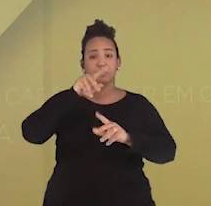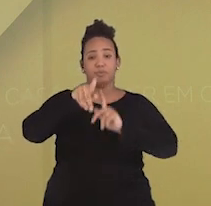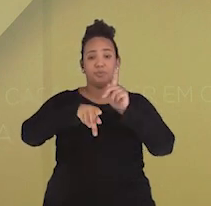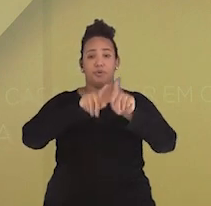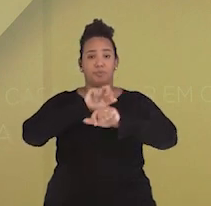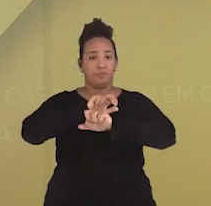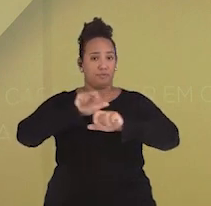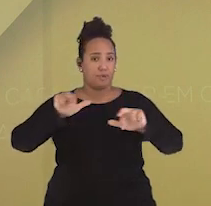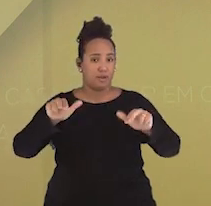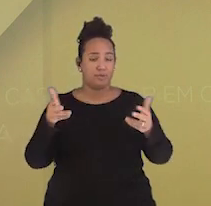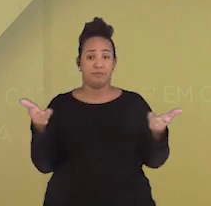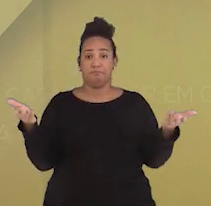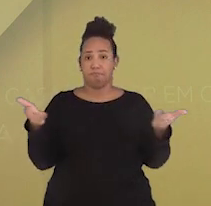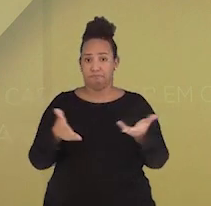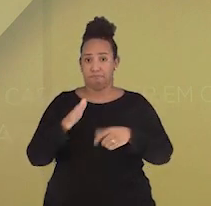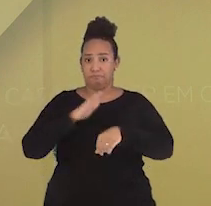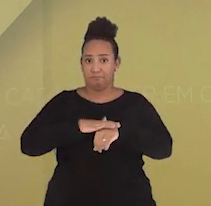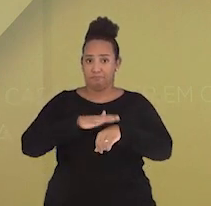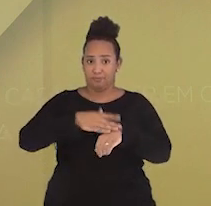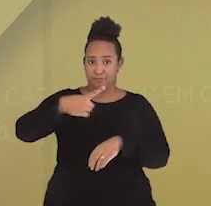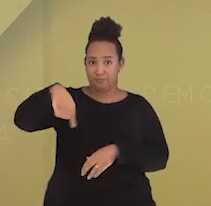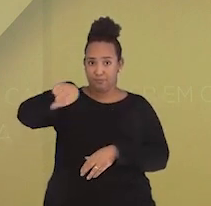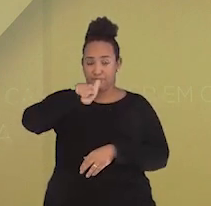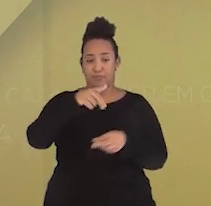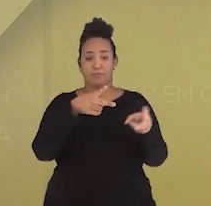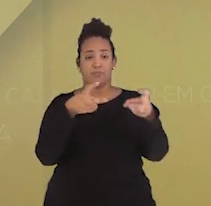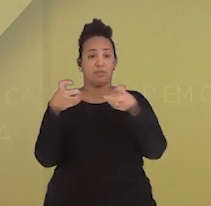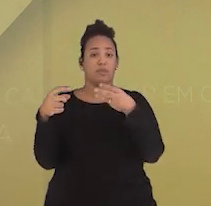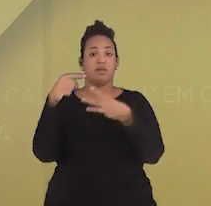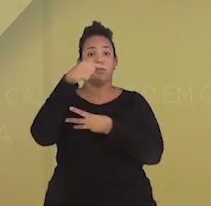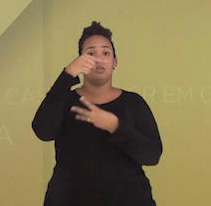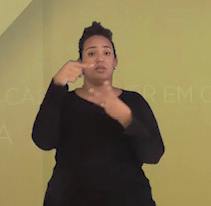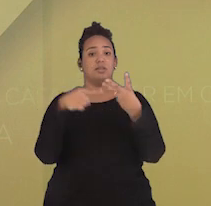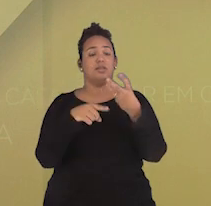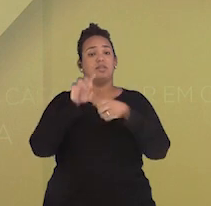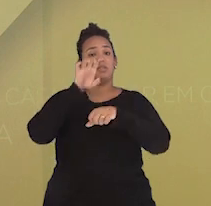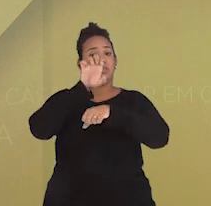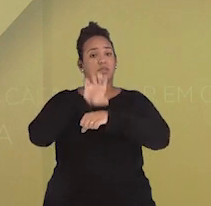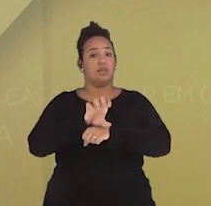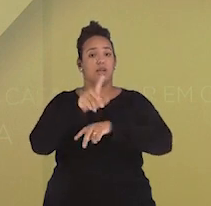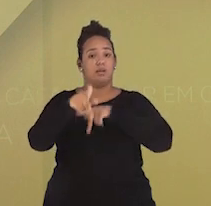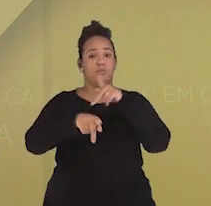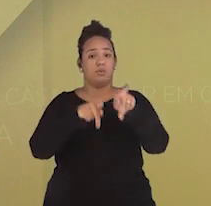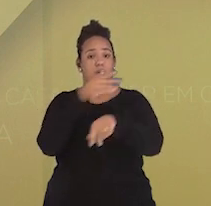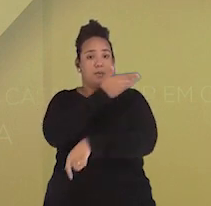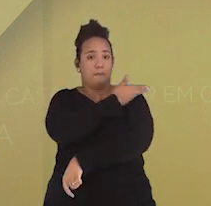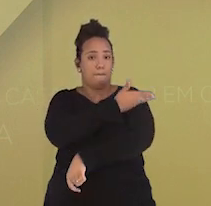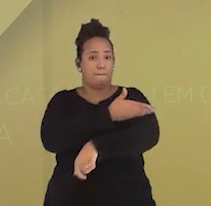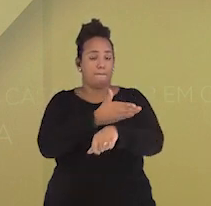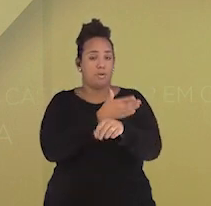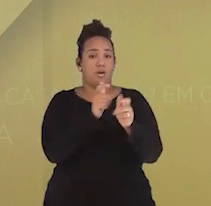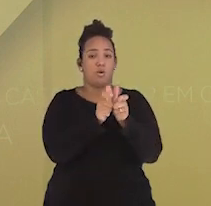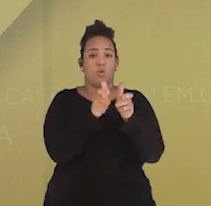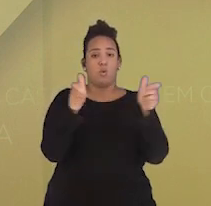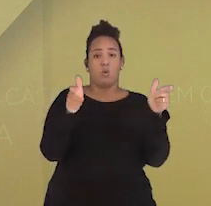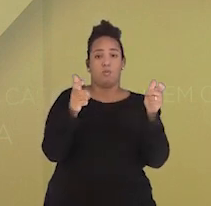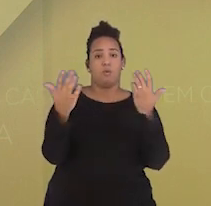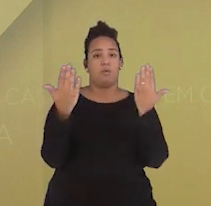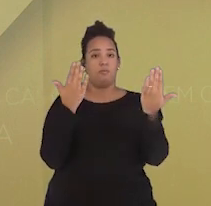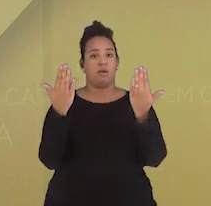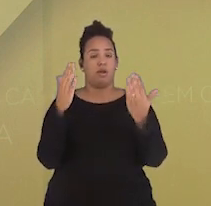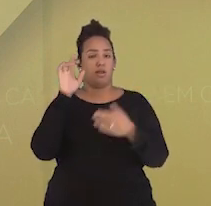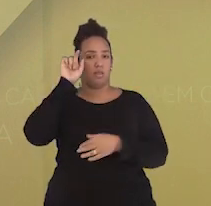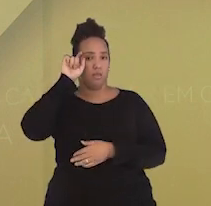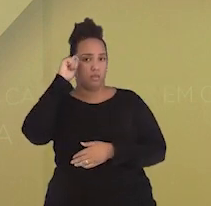sua vez. Identifique 3 estados em que a população branca é maior que a de negros e